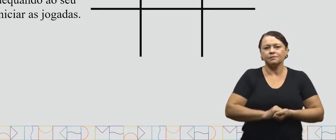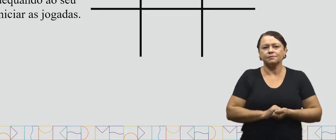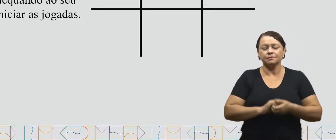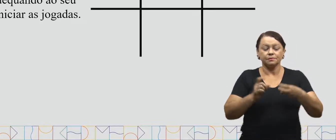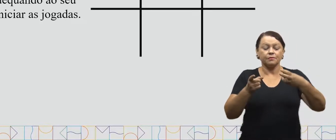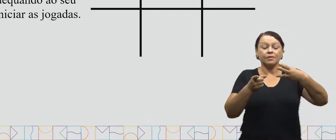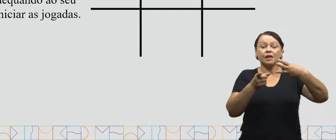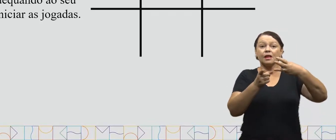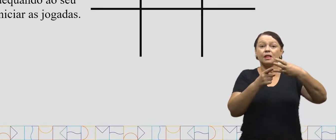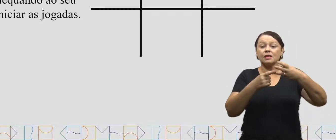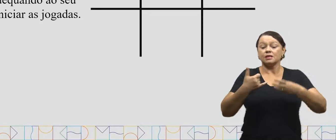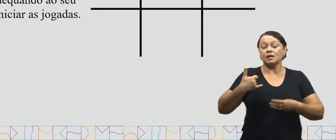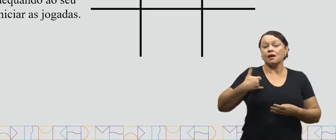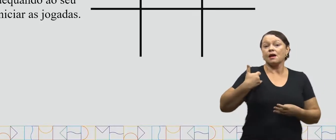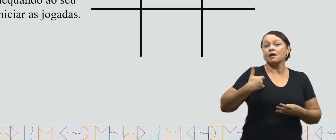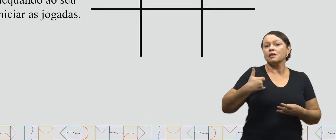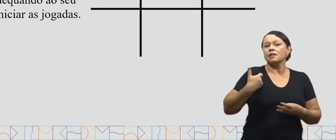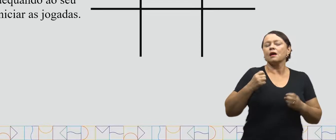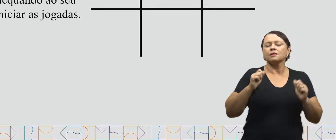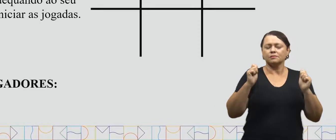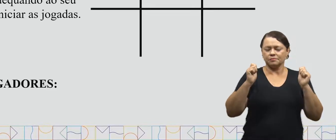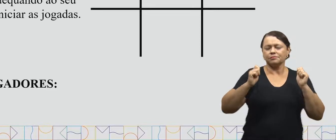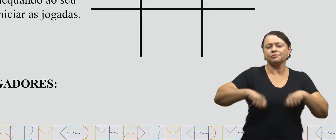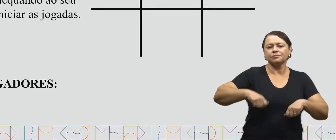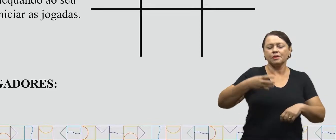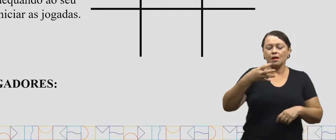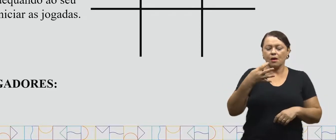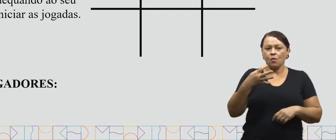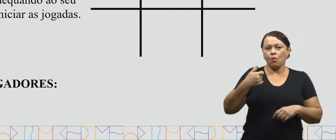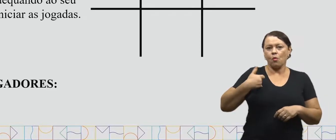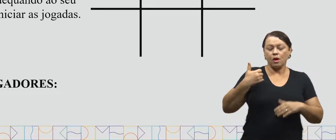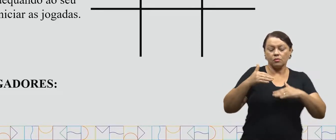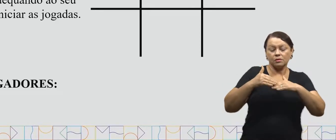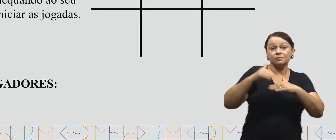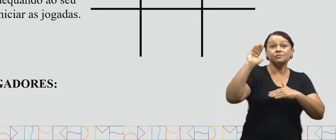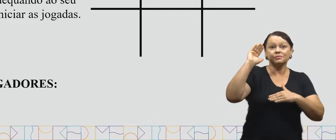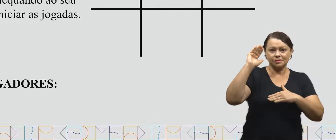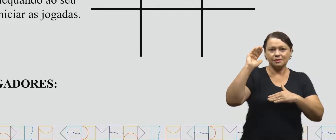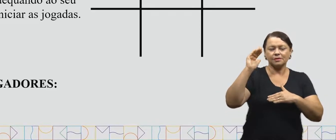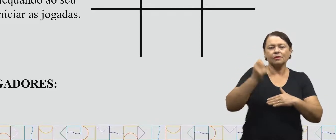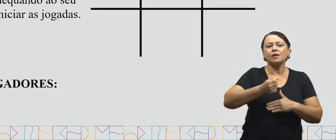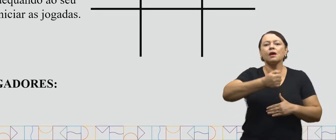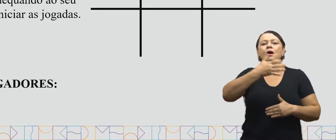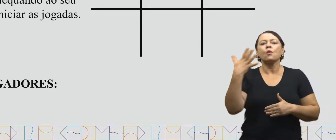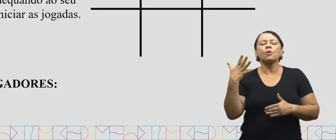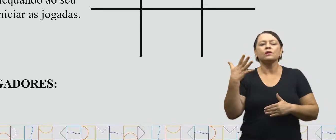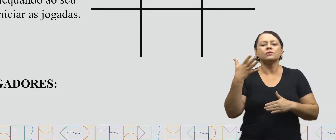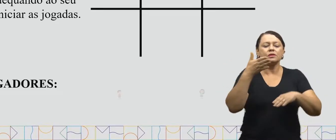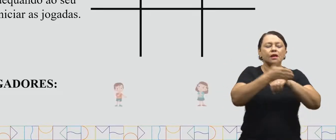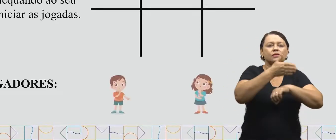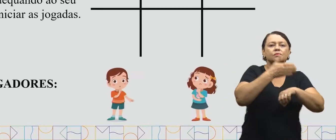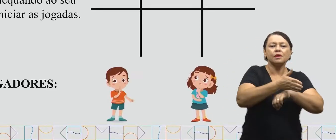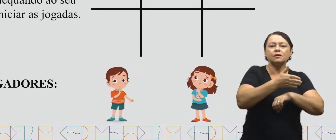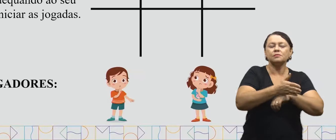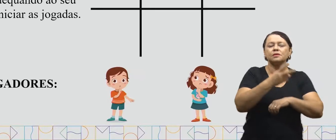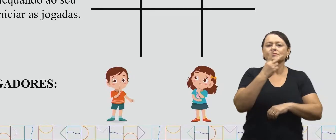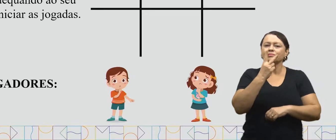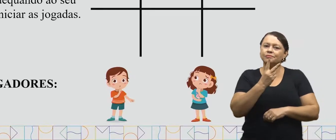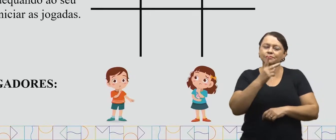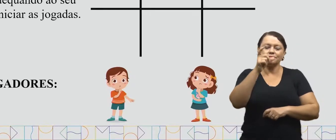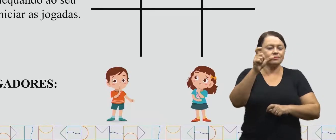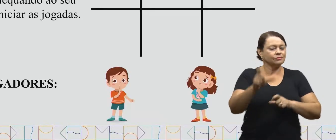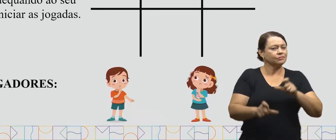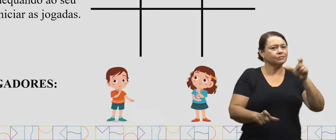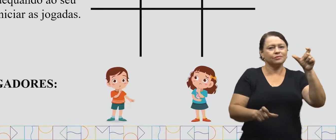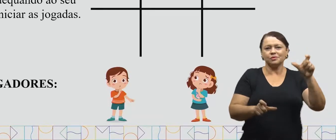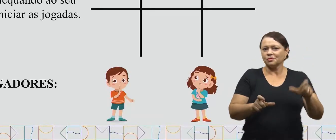Os jogadores podem ter a partir de 4 anos. Vamos ver o número de jogadores? Para jogar são necessárias 2 pessoas,